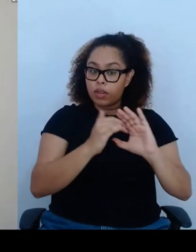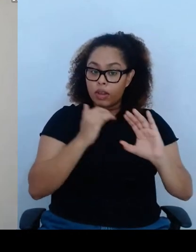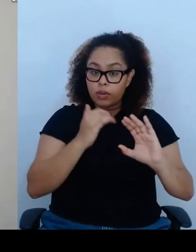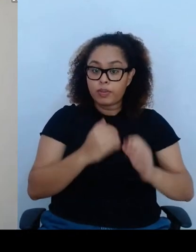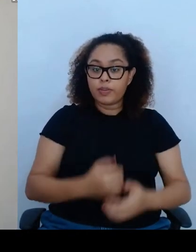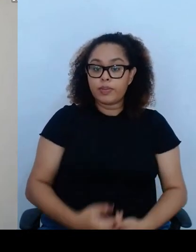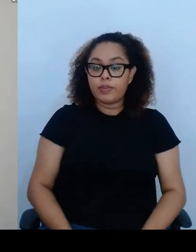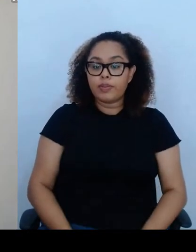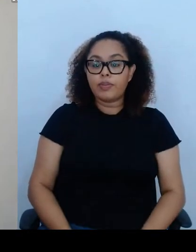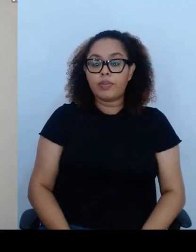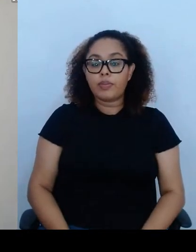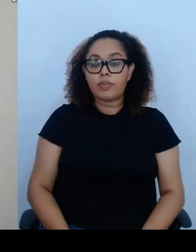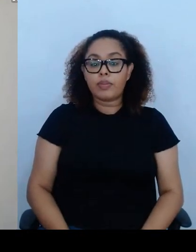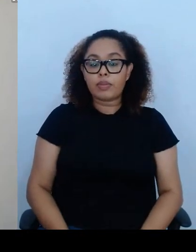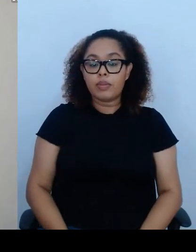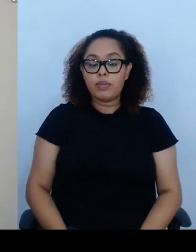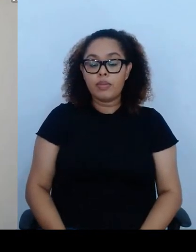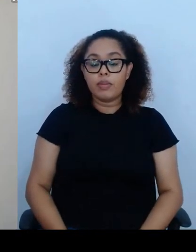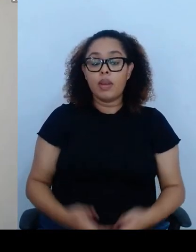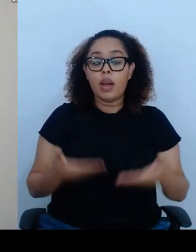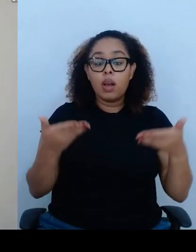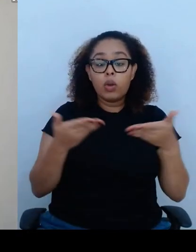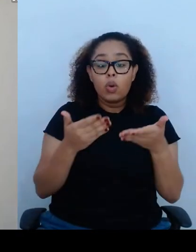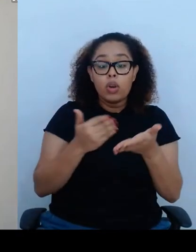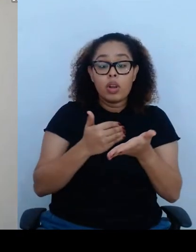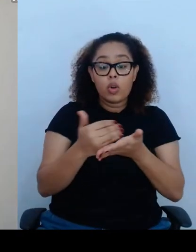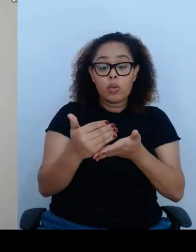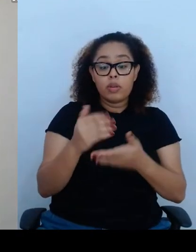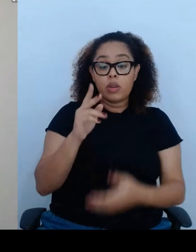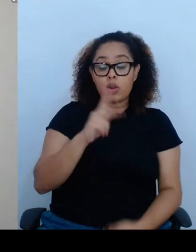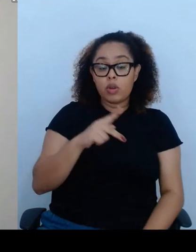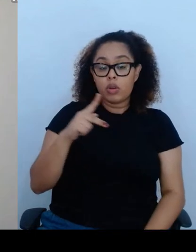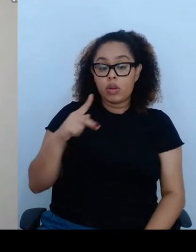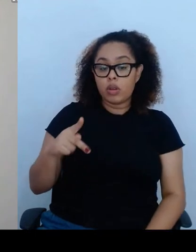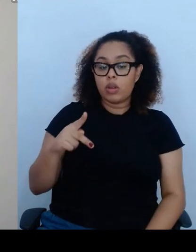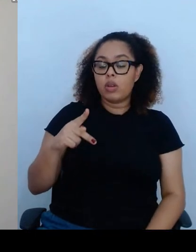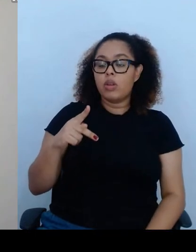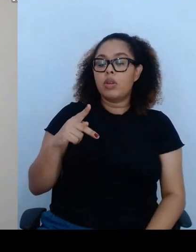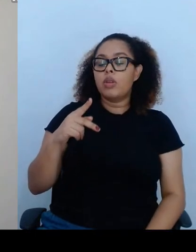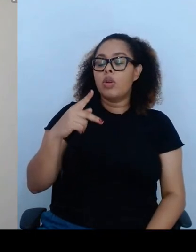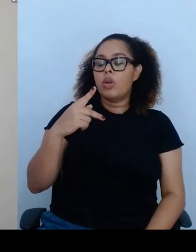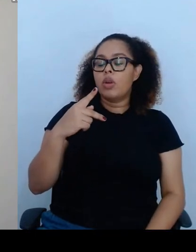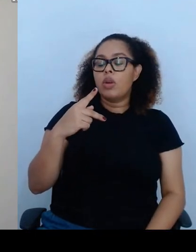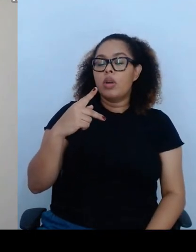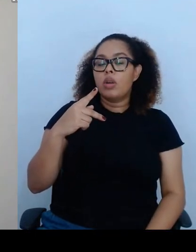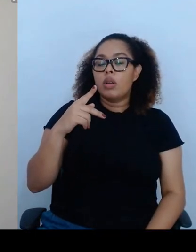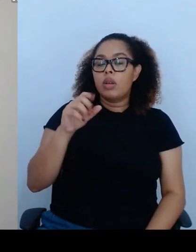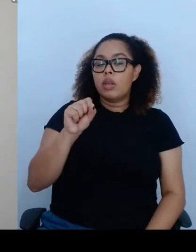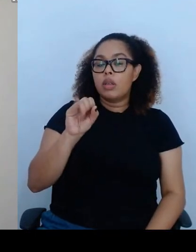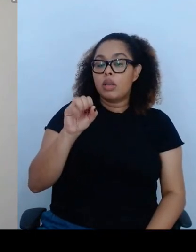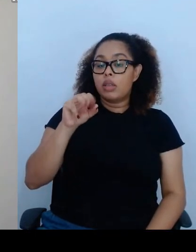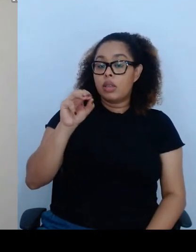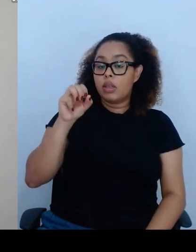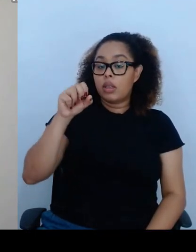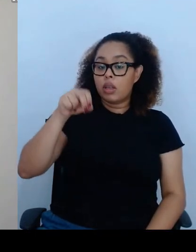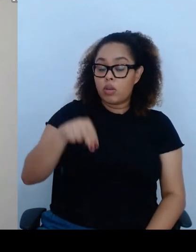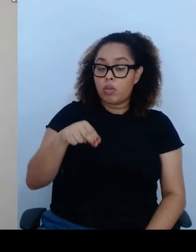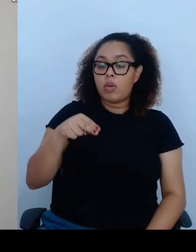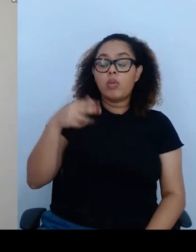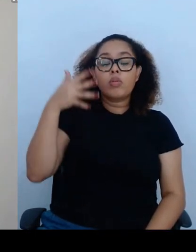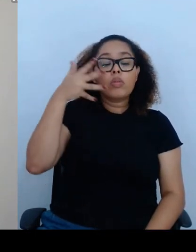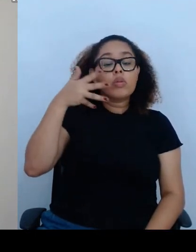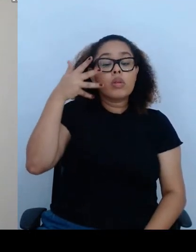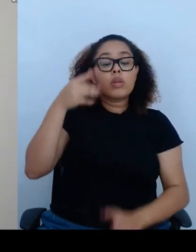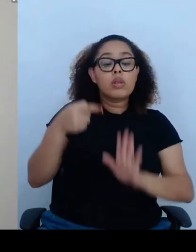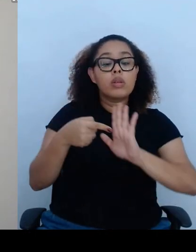iniciaremos com o professor Saimon o filtro care com uma fábula apresentação se